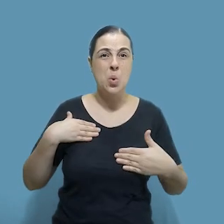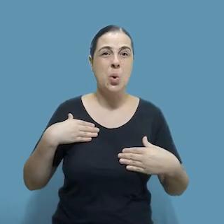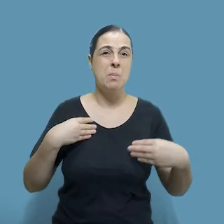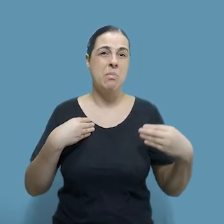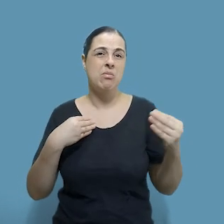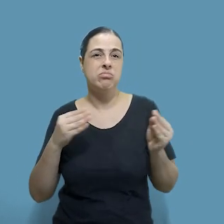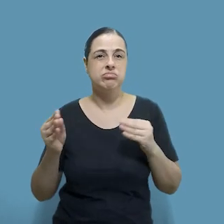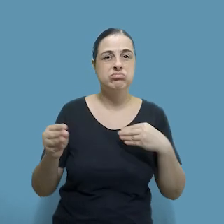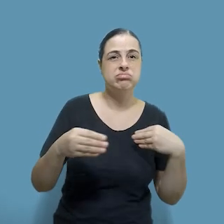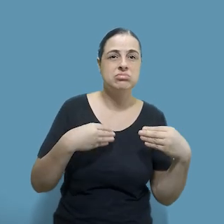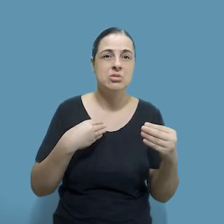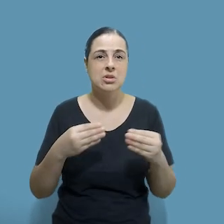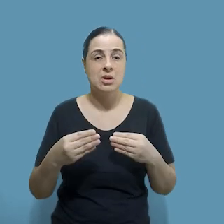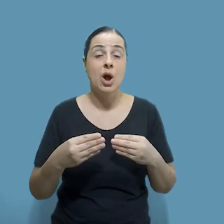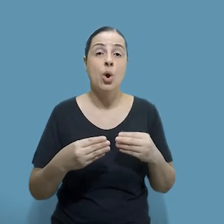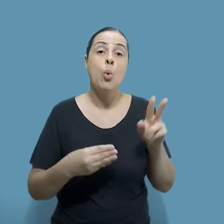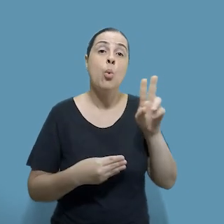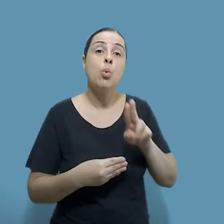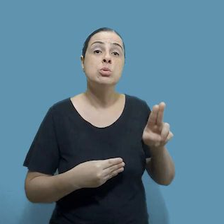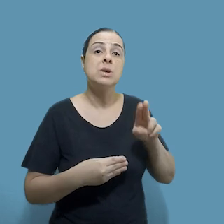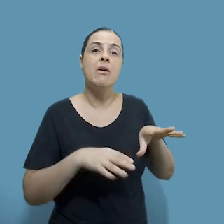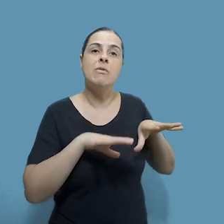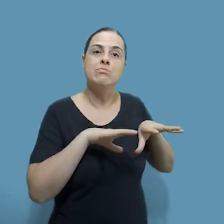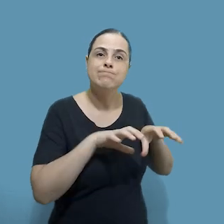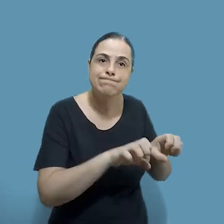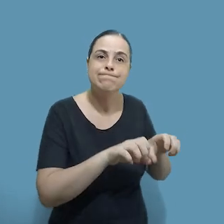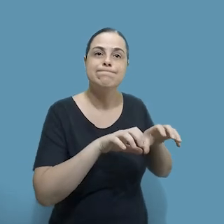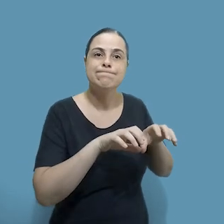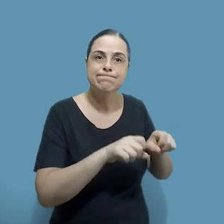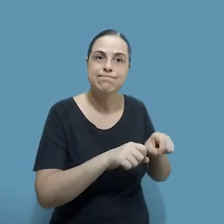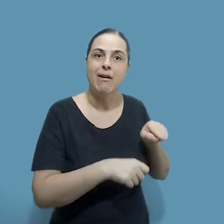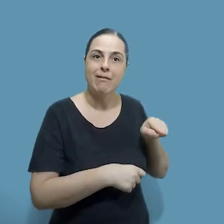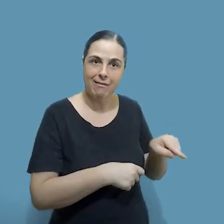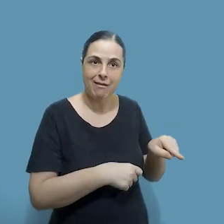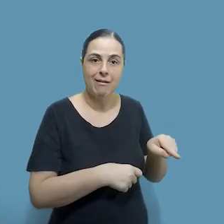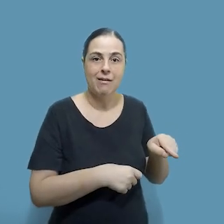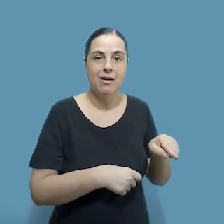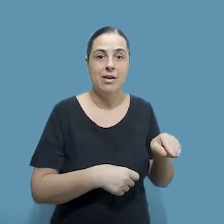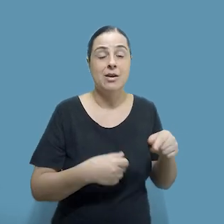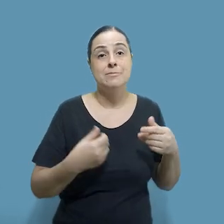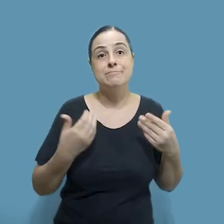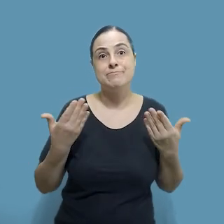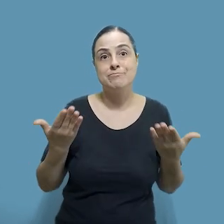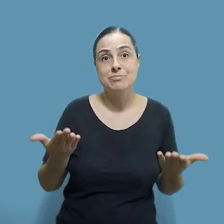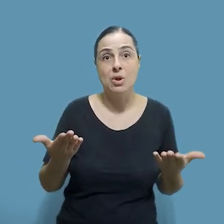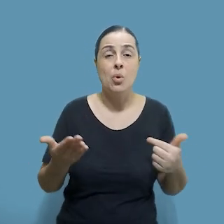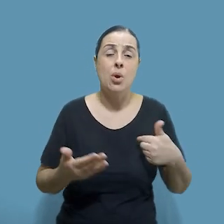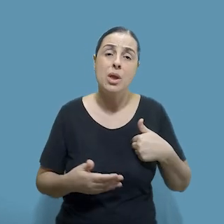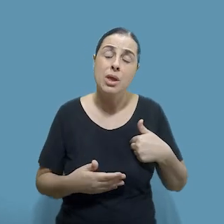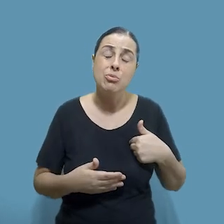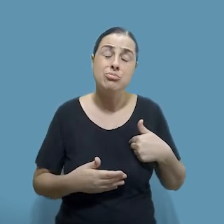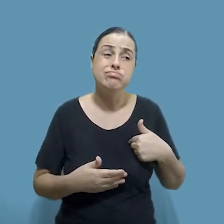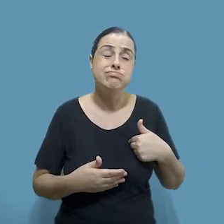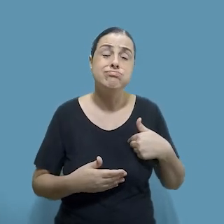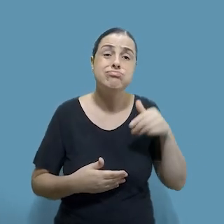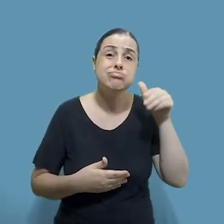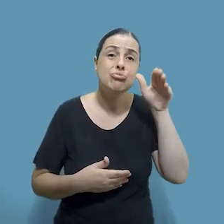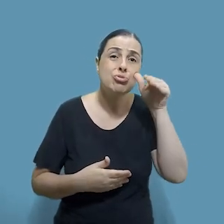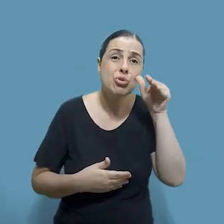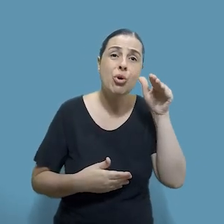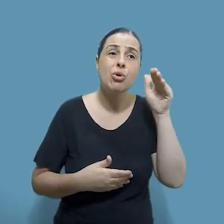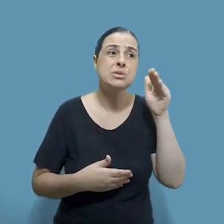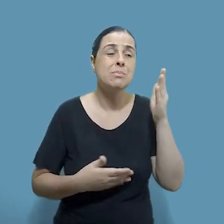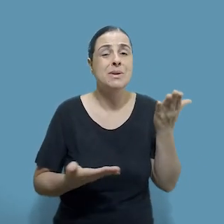para estimular, e eu não sei como, eu fico muito curiosa, mas enfim, não tem mais jeito de saber. A minha avó